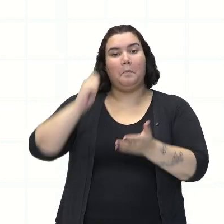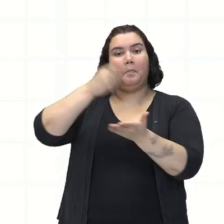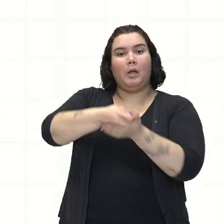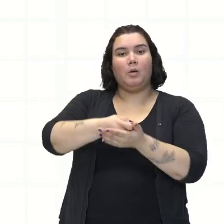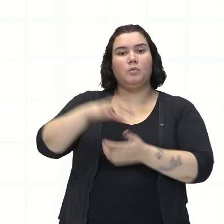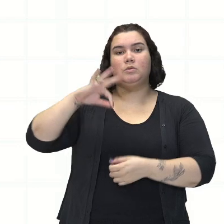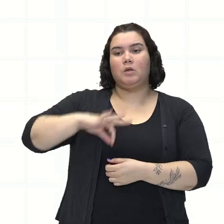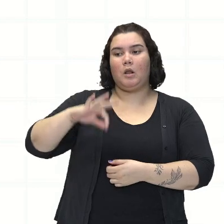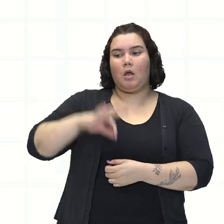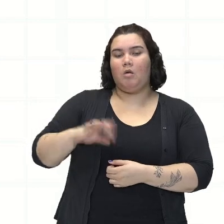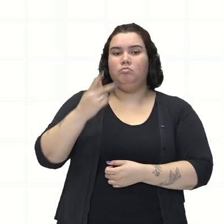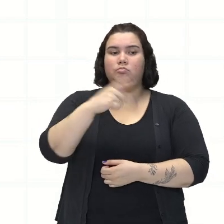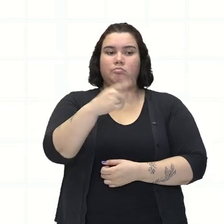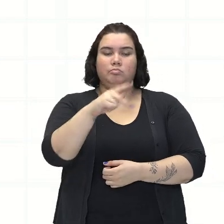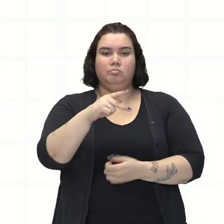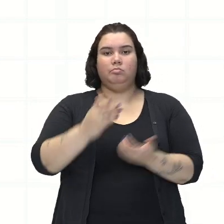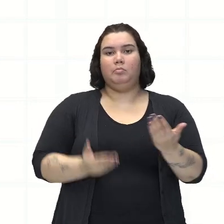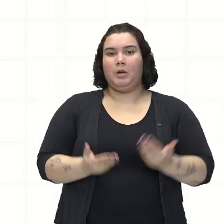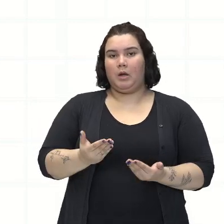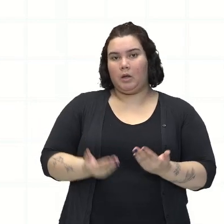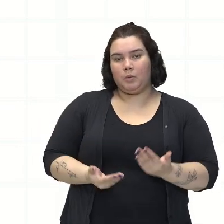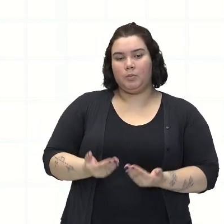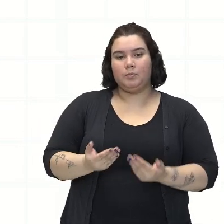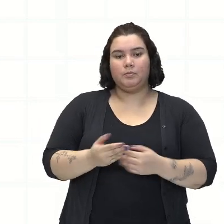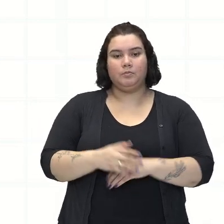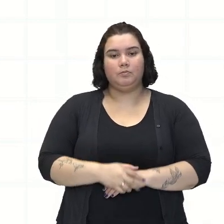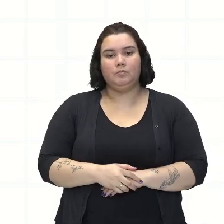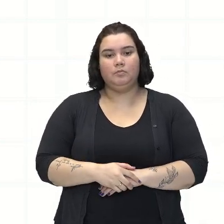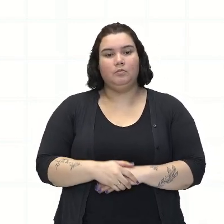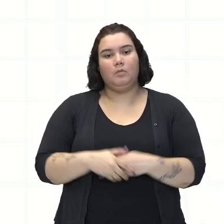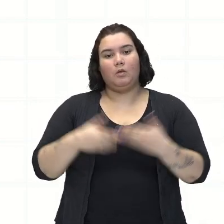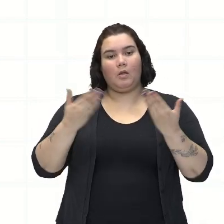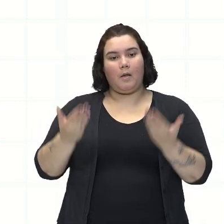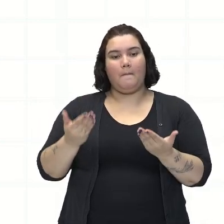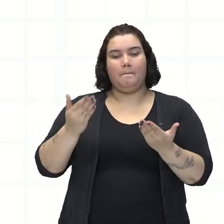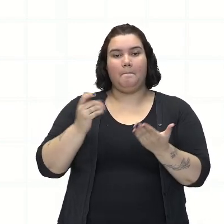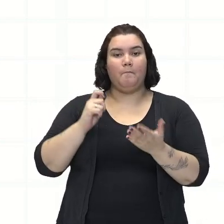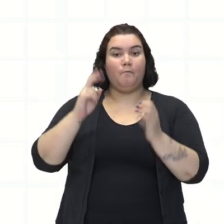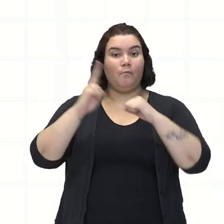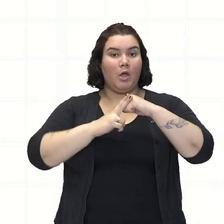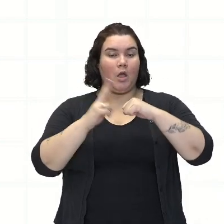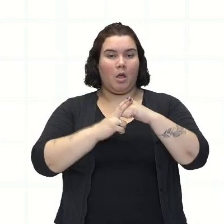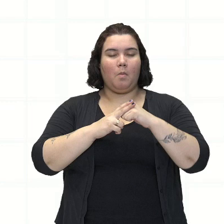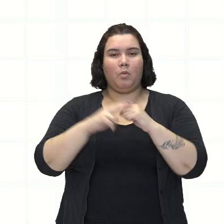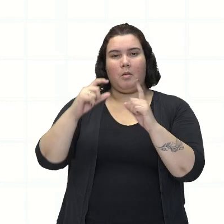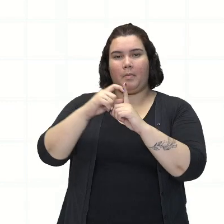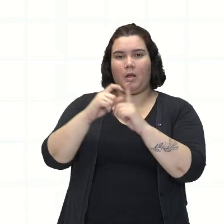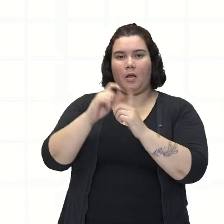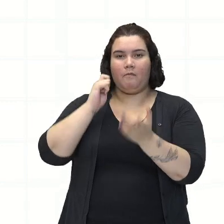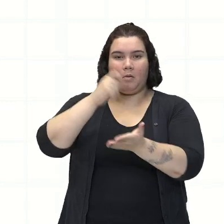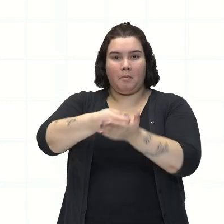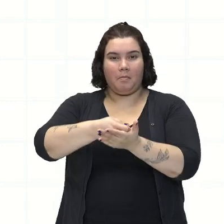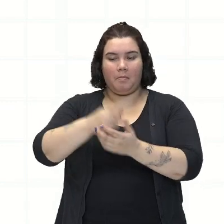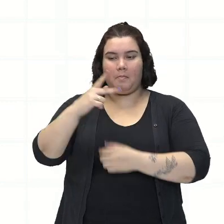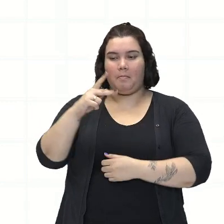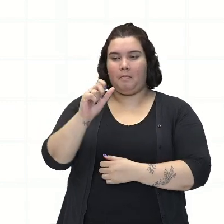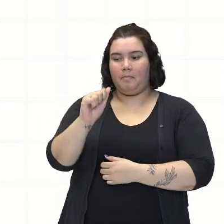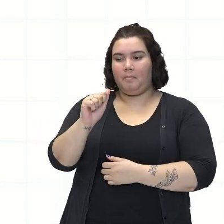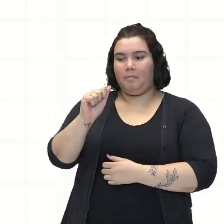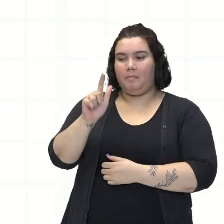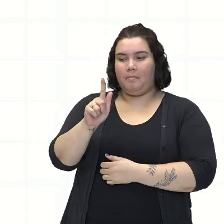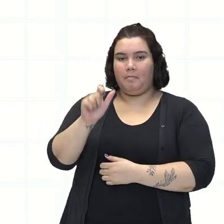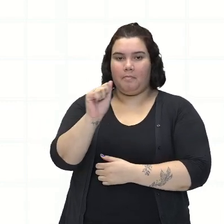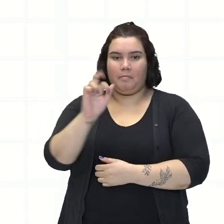ordenado ao meu funcionário. Observem que o verbo pagar, certo? O complemento